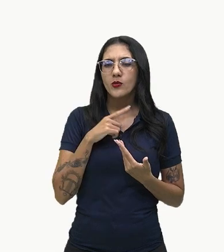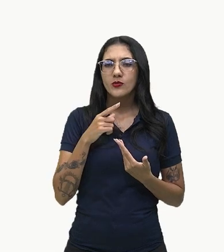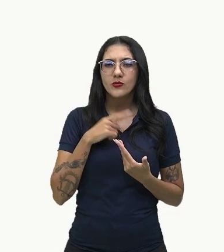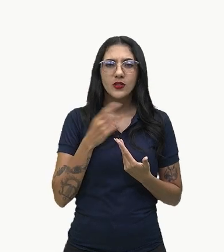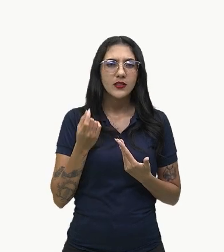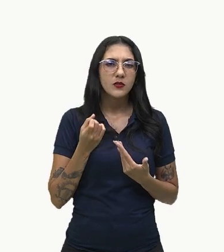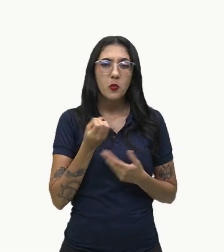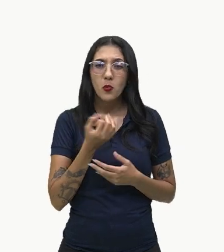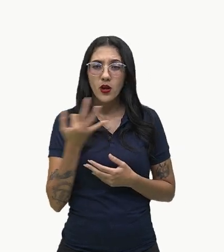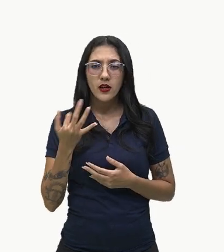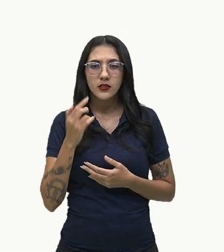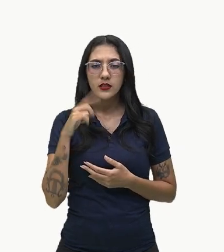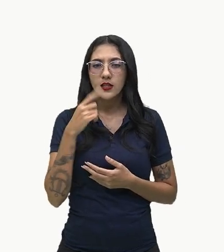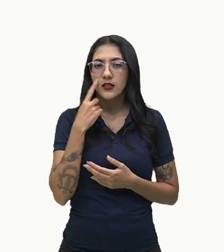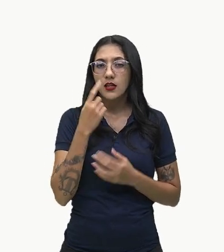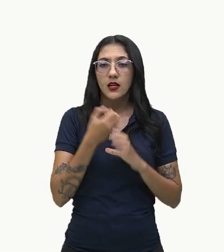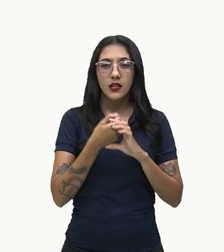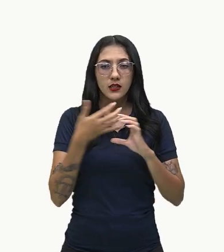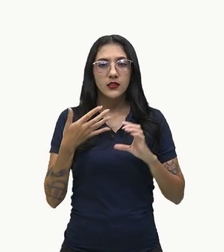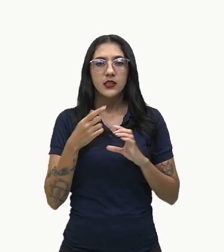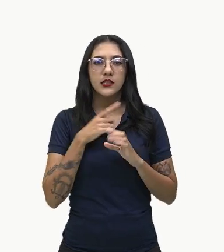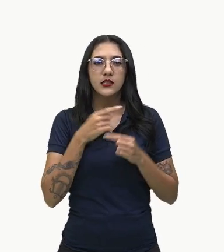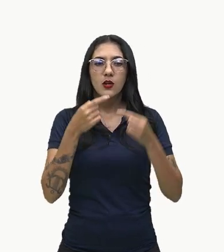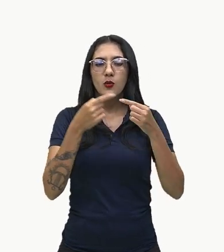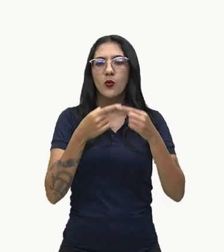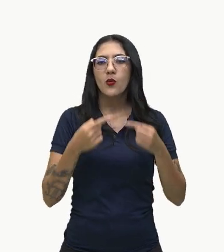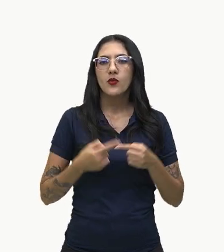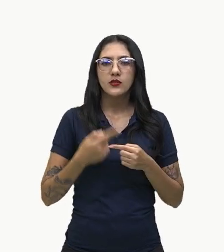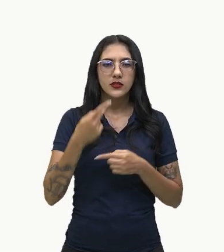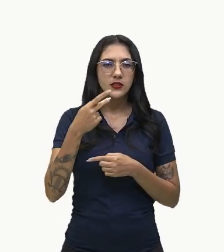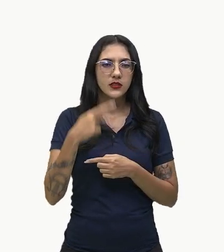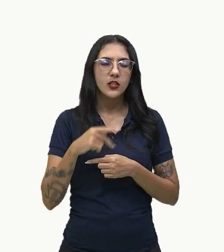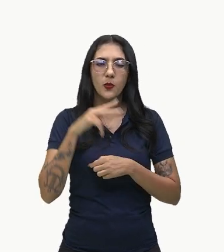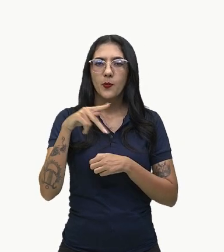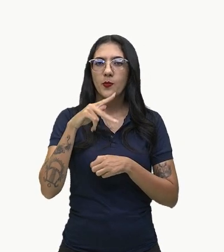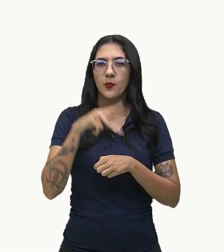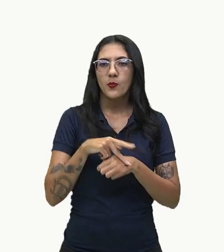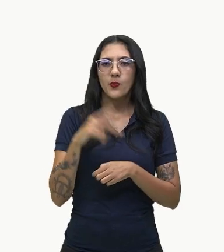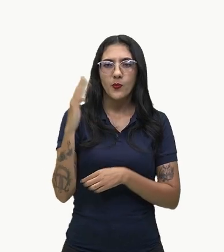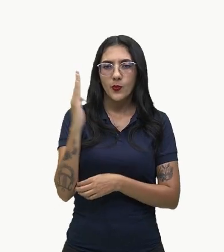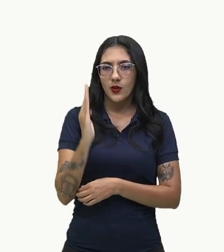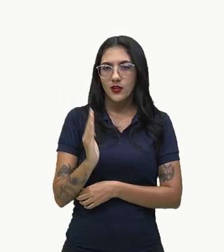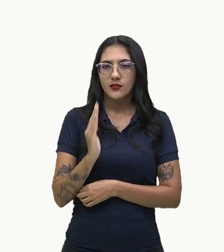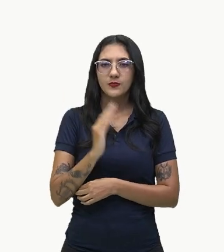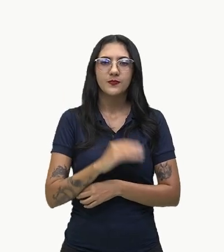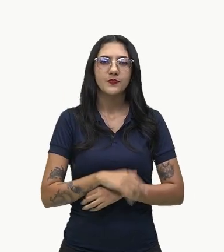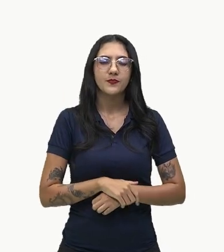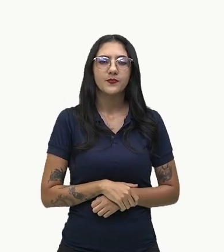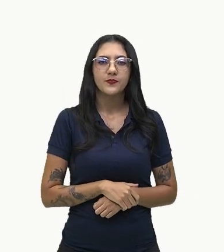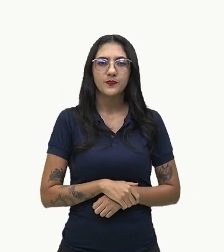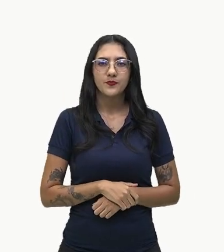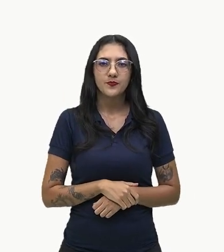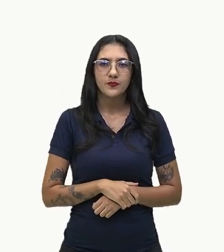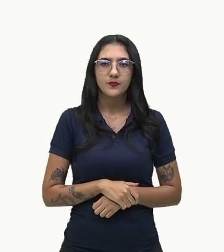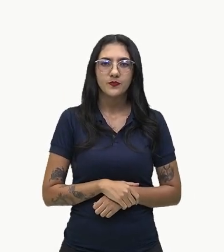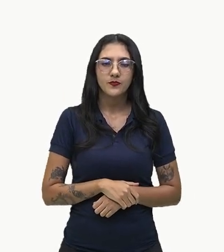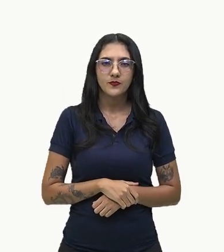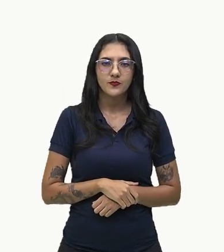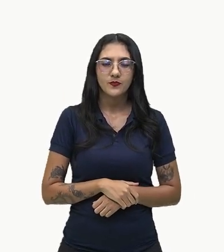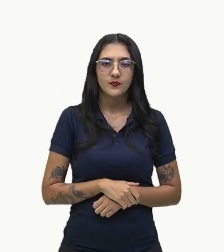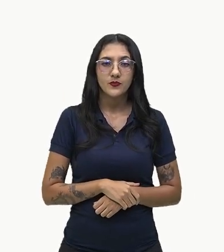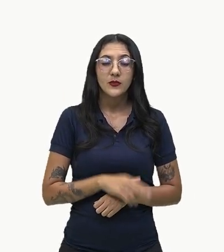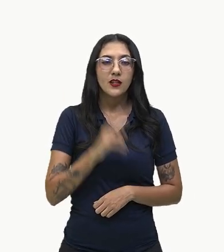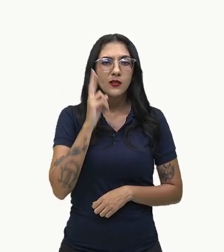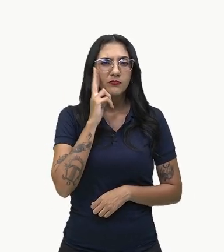quais dessas zonas o nosso território brasileiro está localizado? No nosso texto, e aí a gente